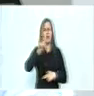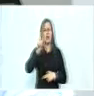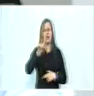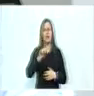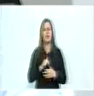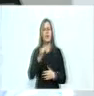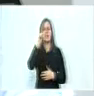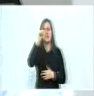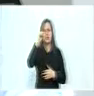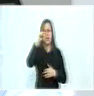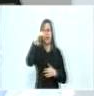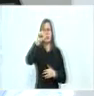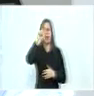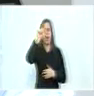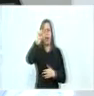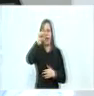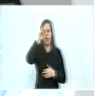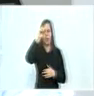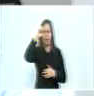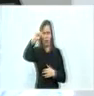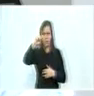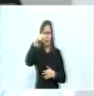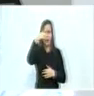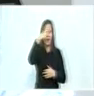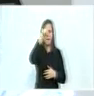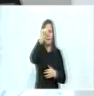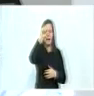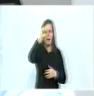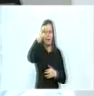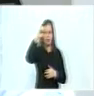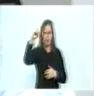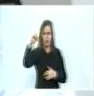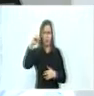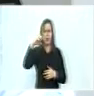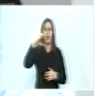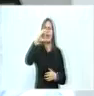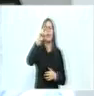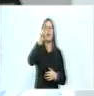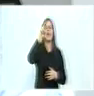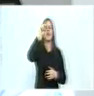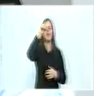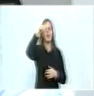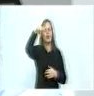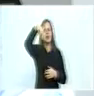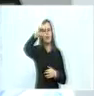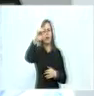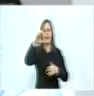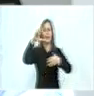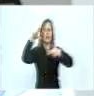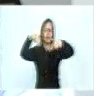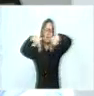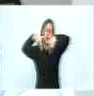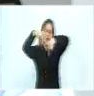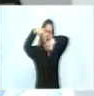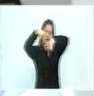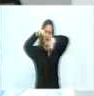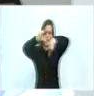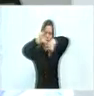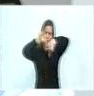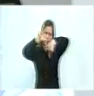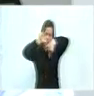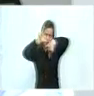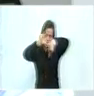Sete Lagoas, Passos, Coronel Fabriciano, Ribeirão das Neves, Betim